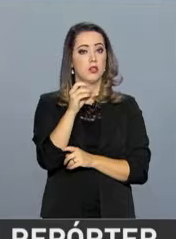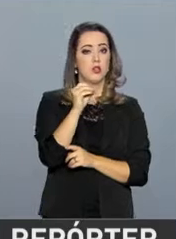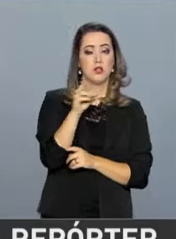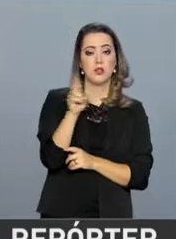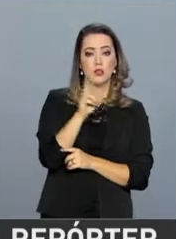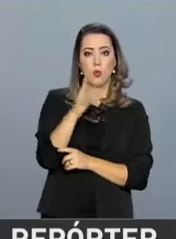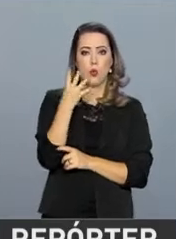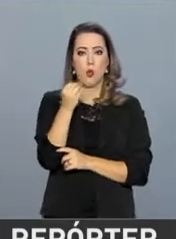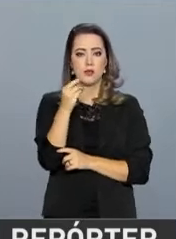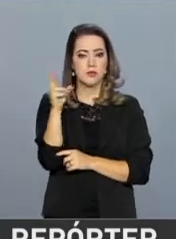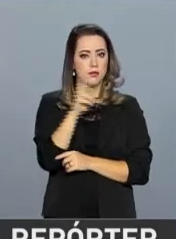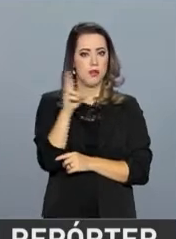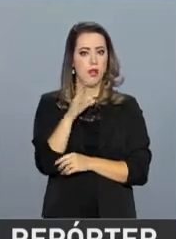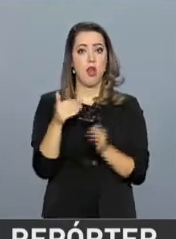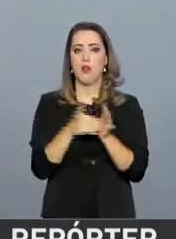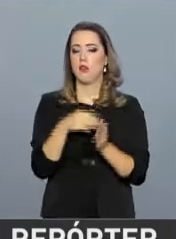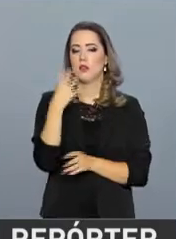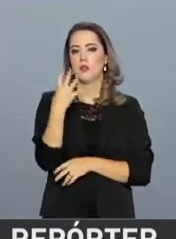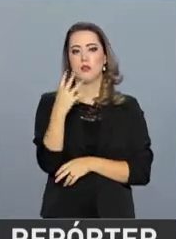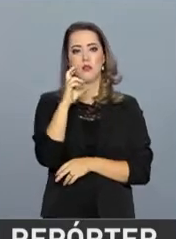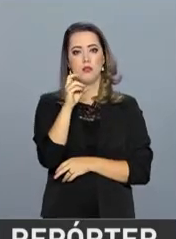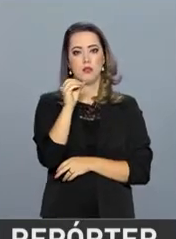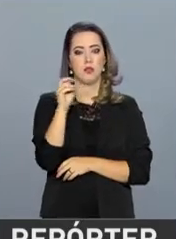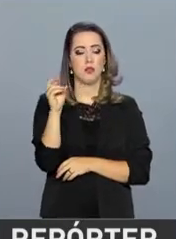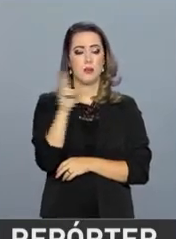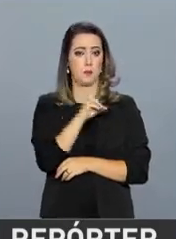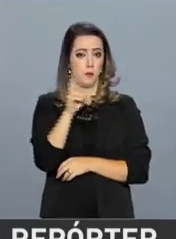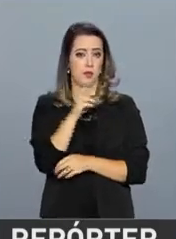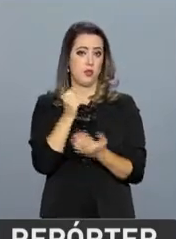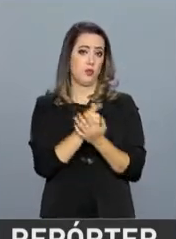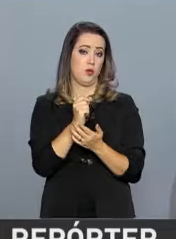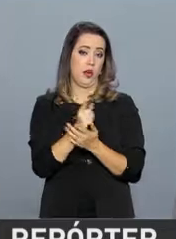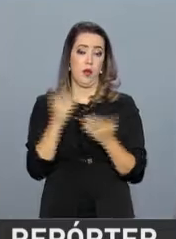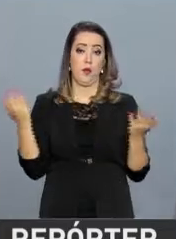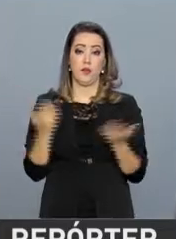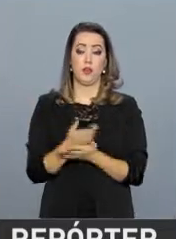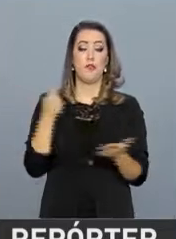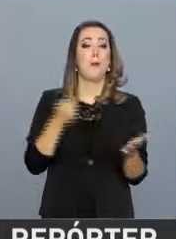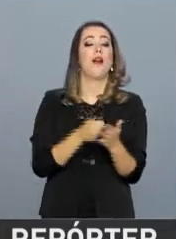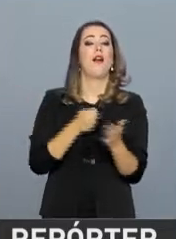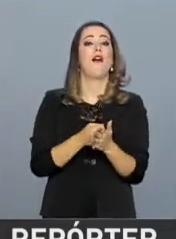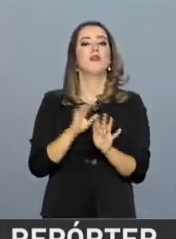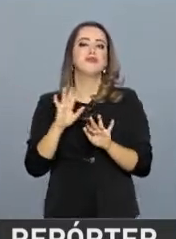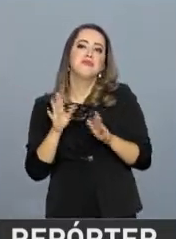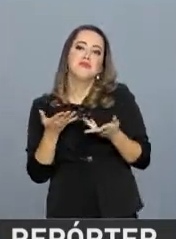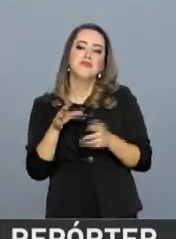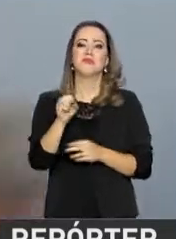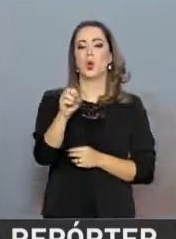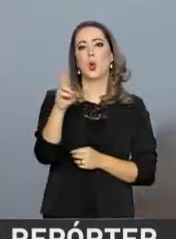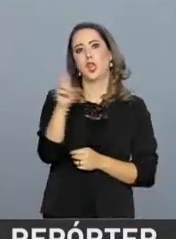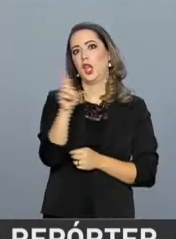400 chega a 450 reais de aluguel e agora aqui vão pagar algo em torno de